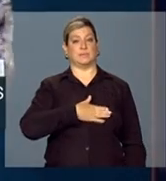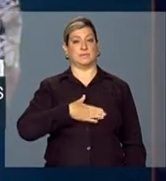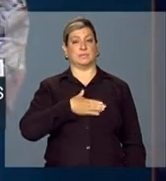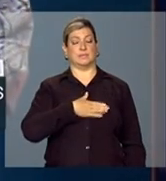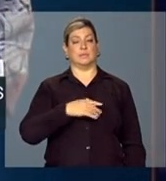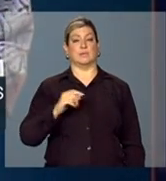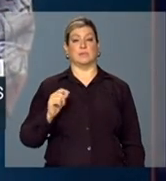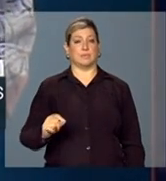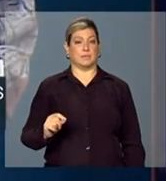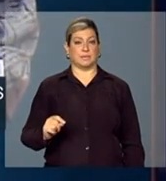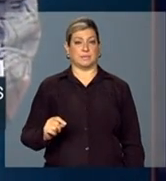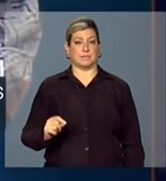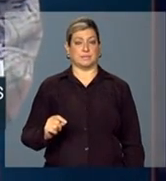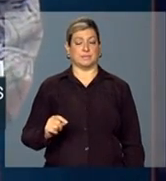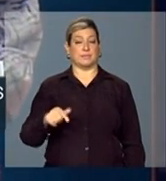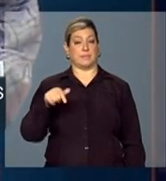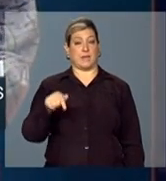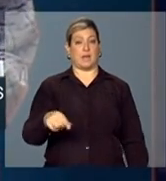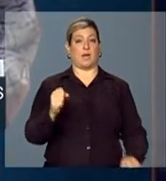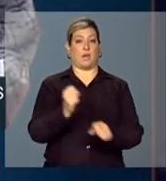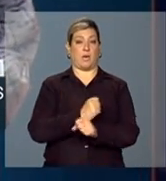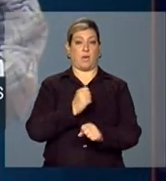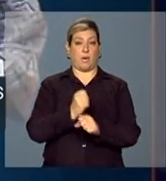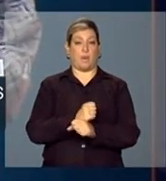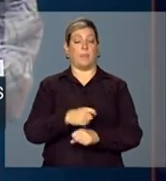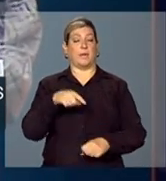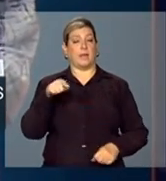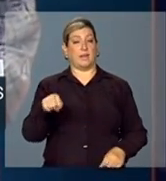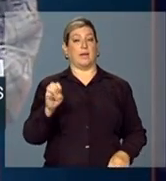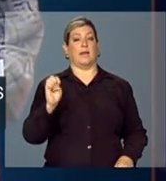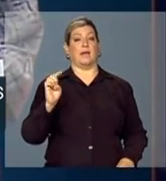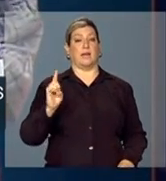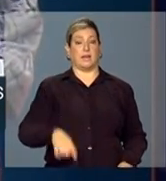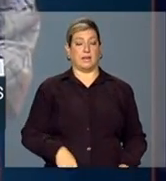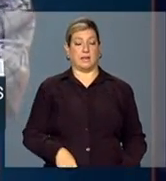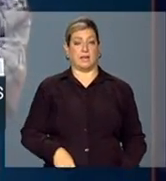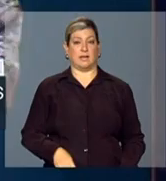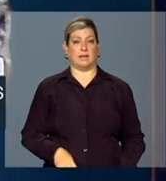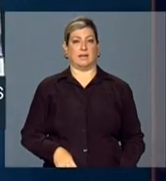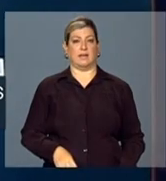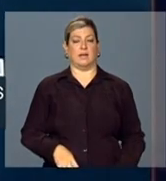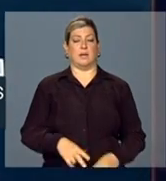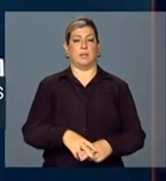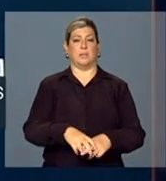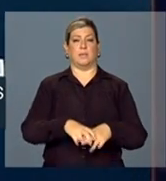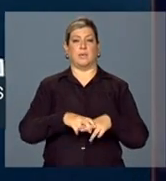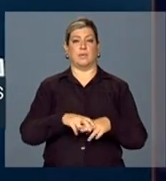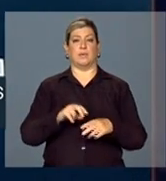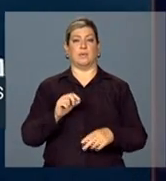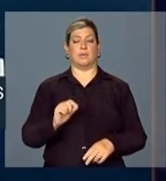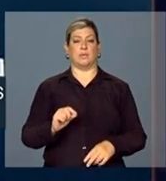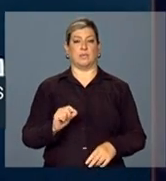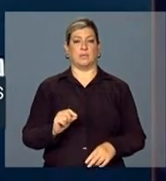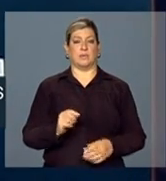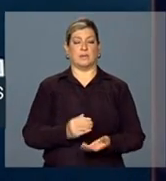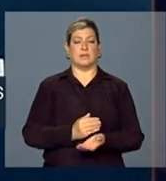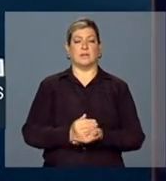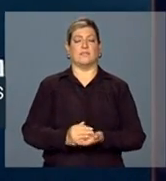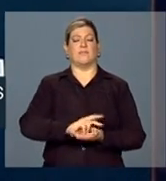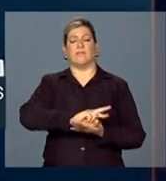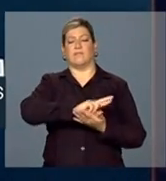que essa obra ela é produto da iniciativa de